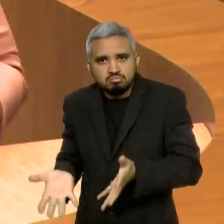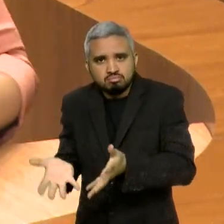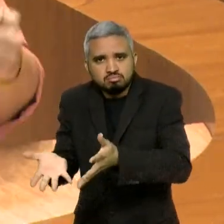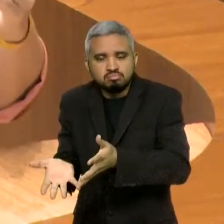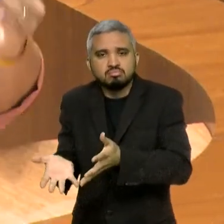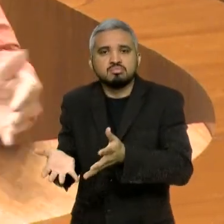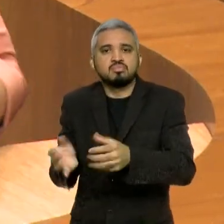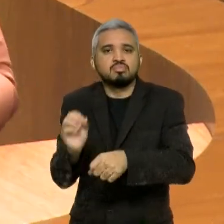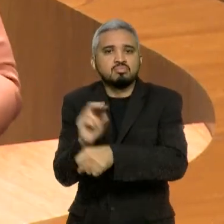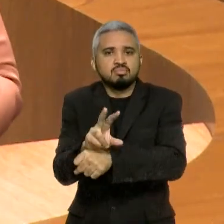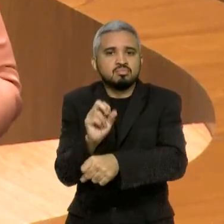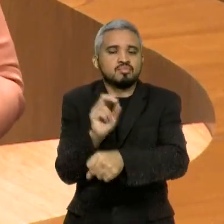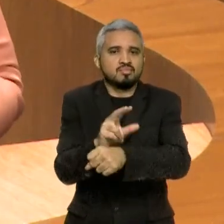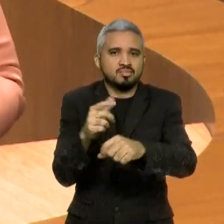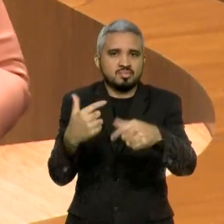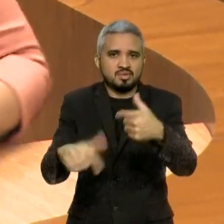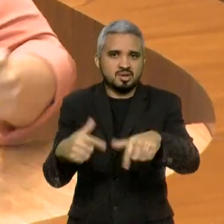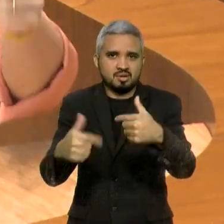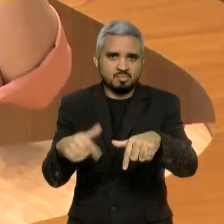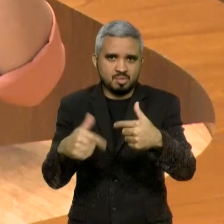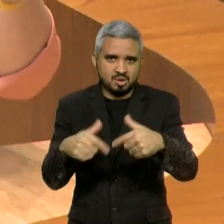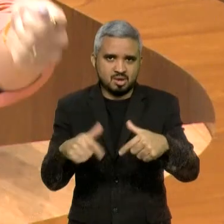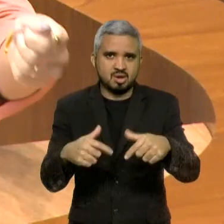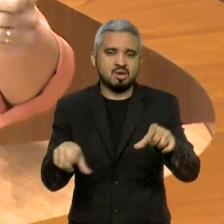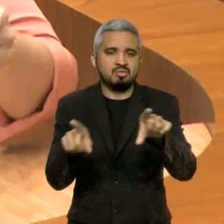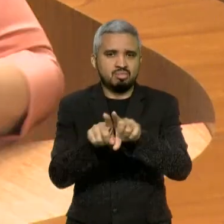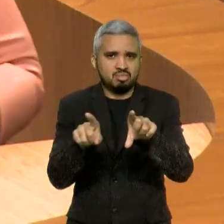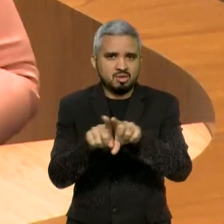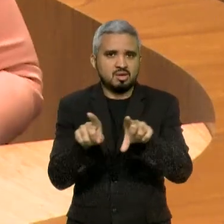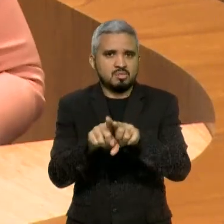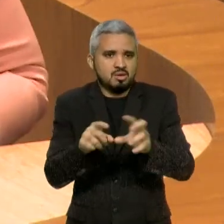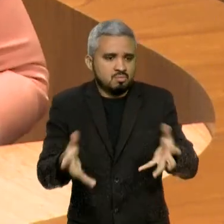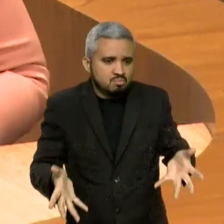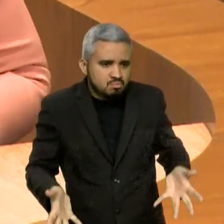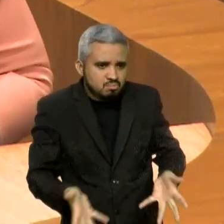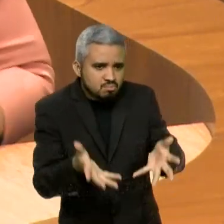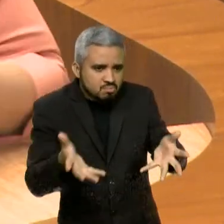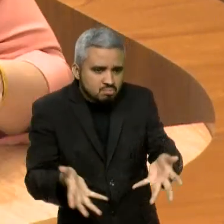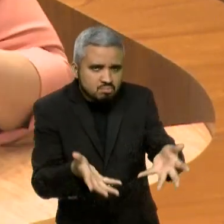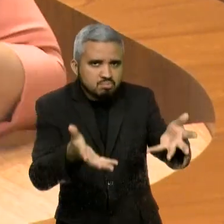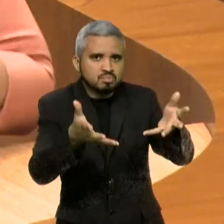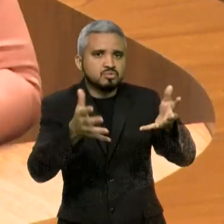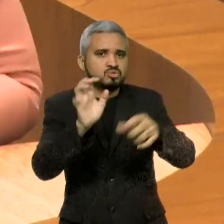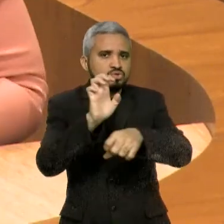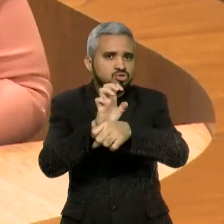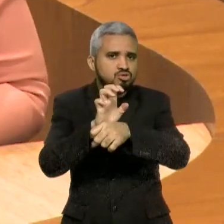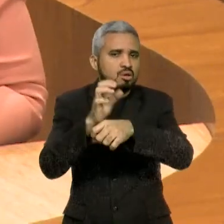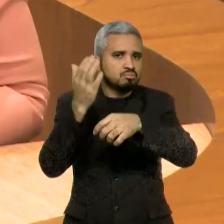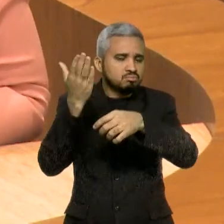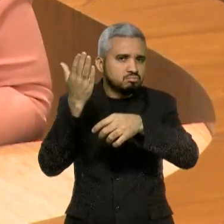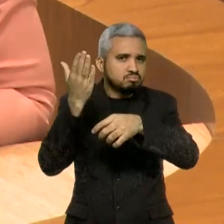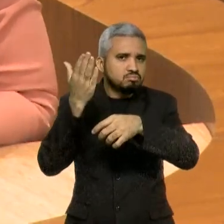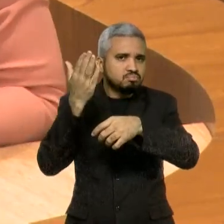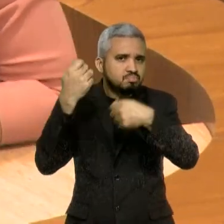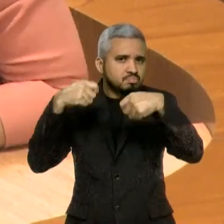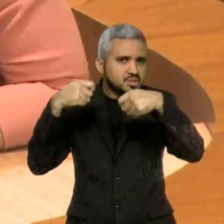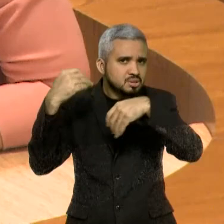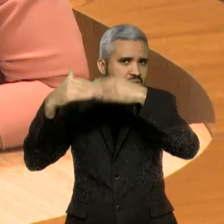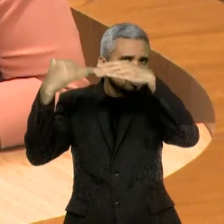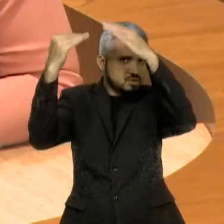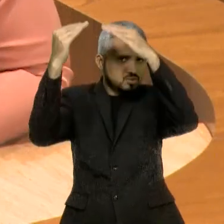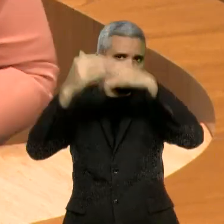desenvolver as potencialidades desse estado você que tanto defende isso Deputado Júlio frente a agricultura